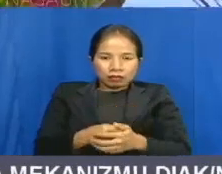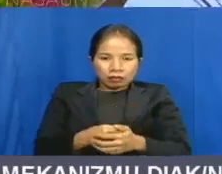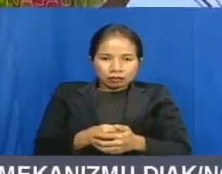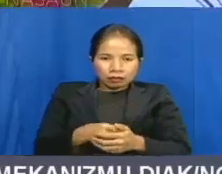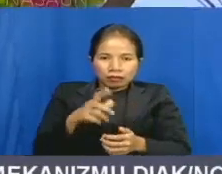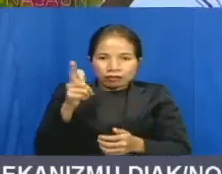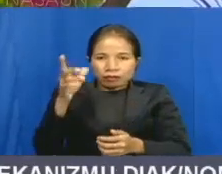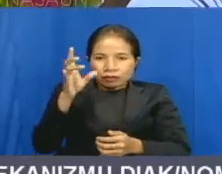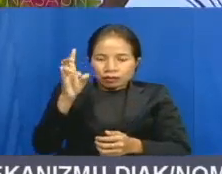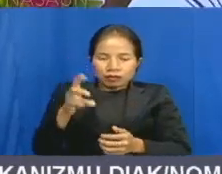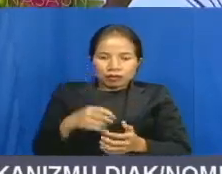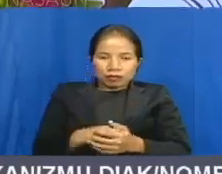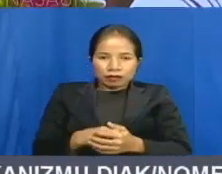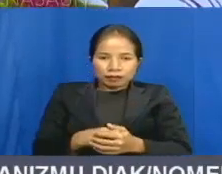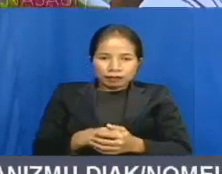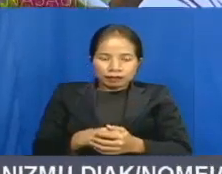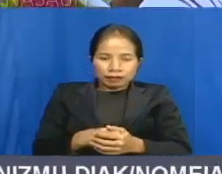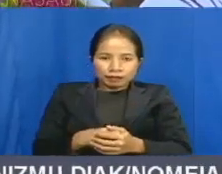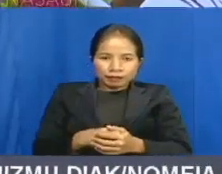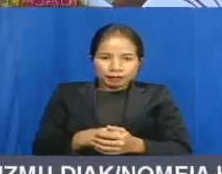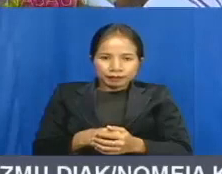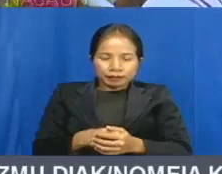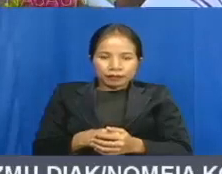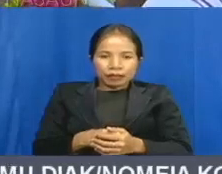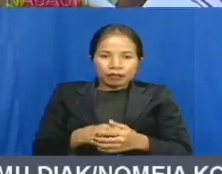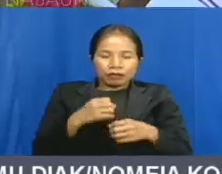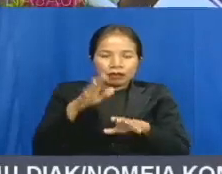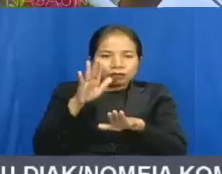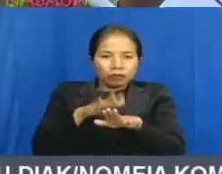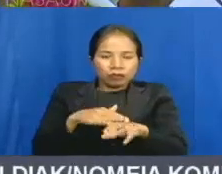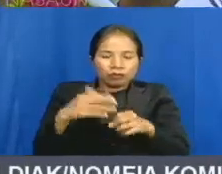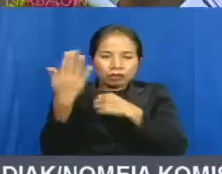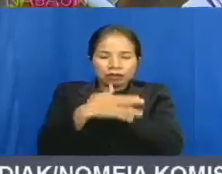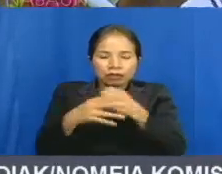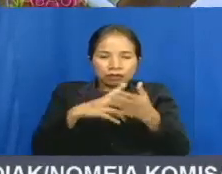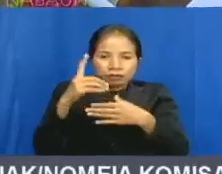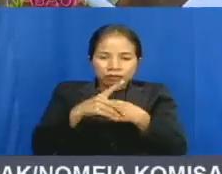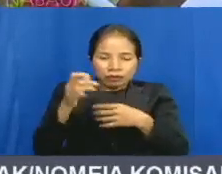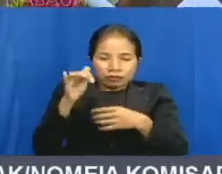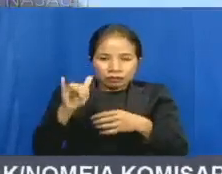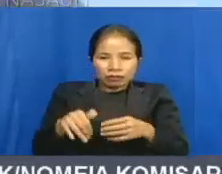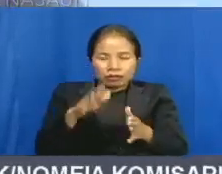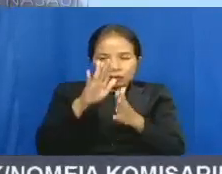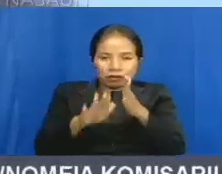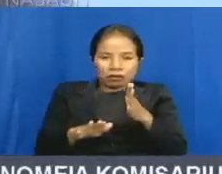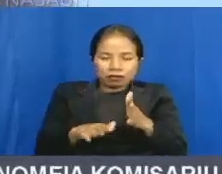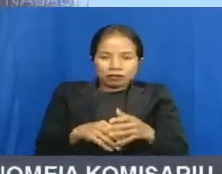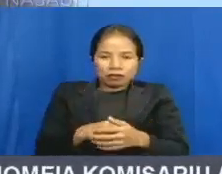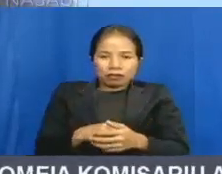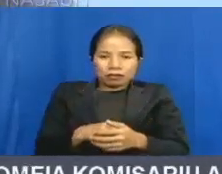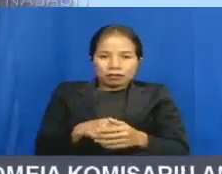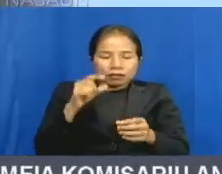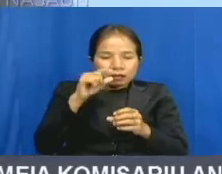COP27 e a Center Sharm el-Sheikh, Egipto, onde ela é chamada para a nação desenvolvida, Sira, a to reduz emissão gás ou